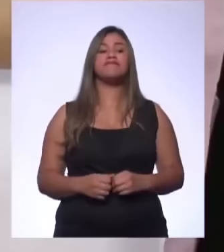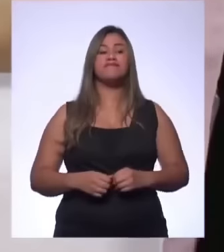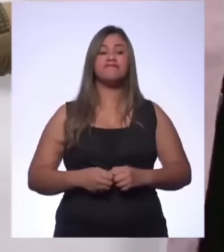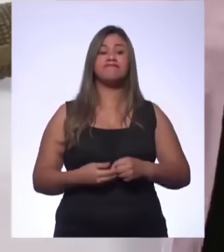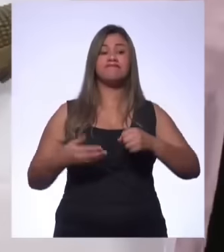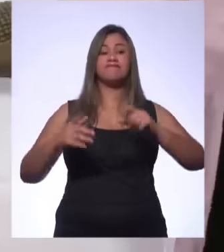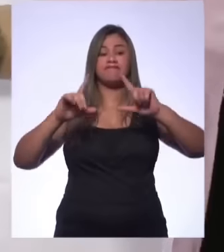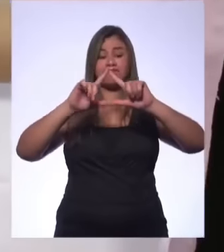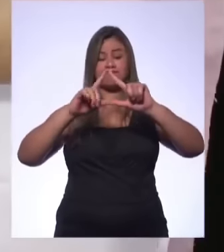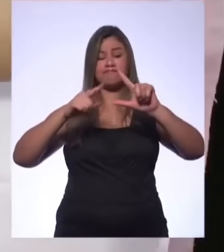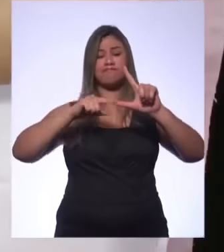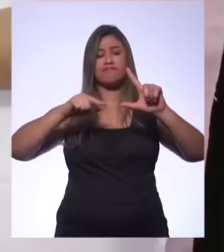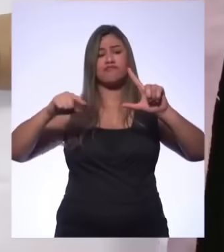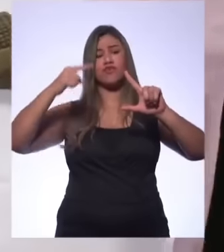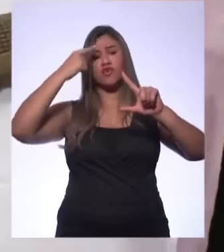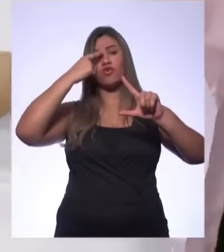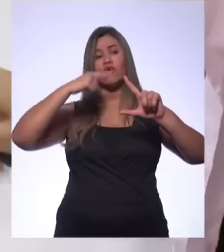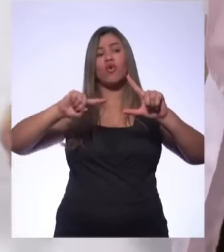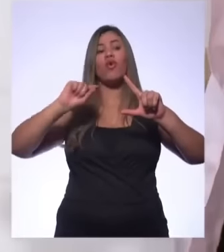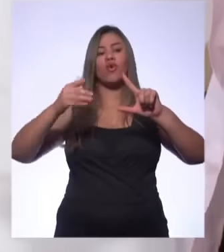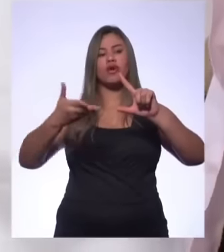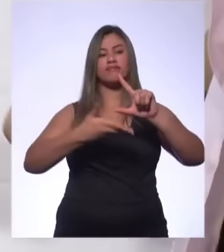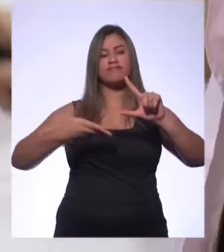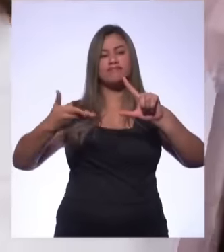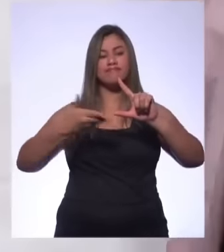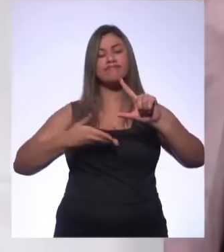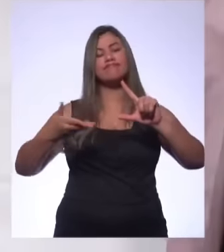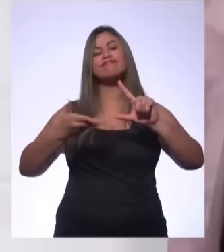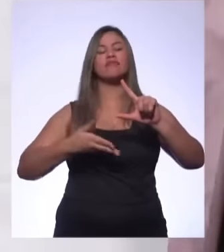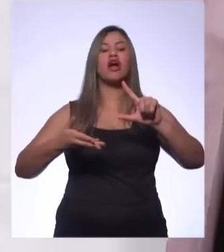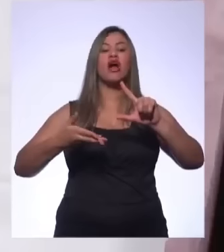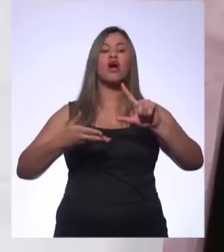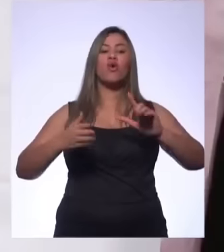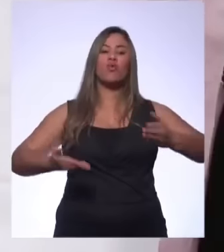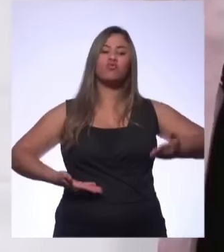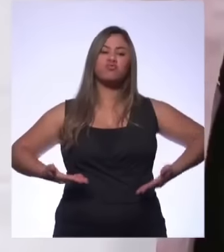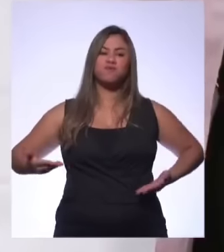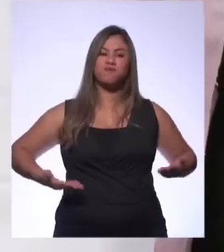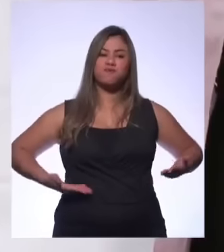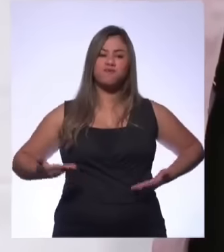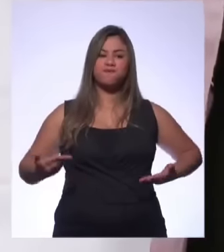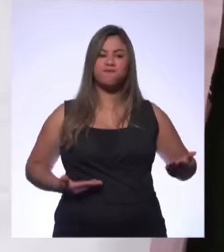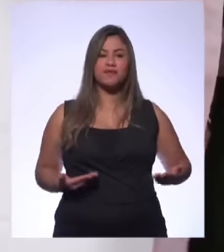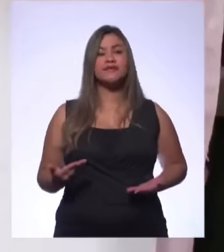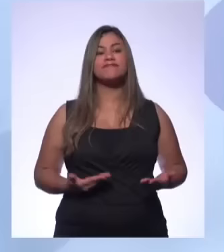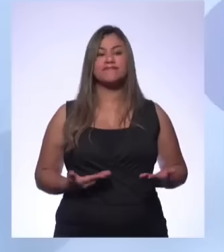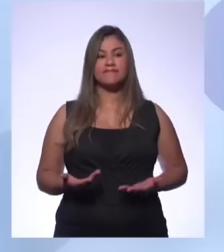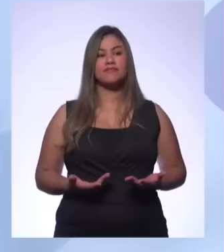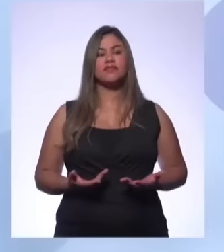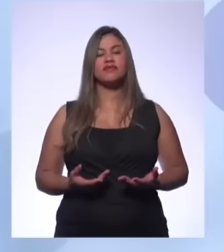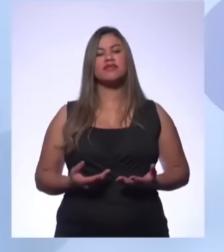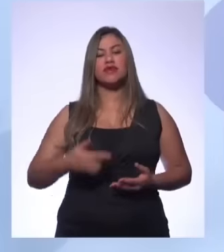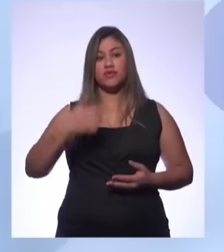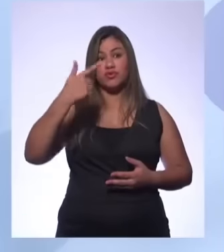base aqui, a maior parte da população são os servos. O feudo, olha só, no